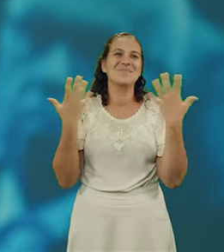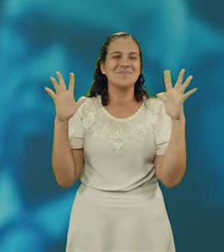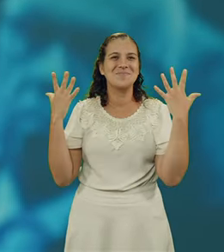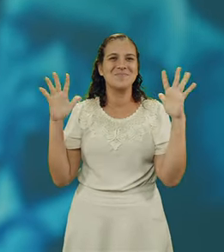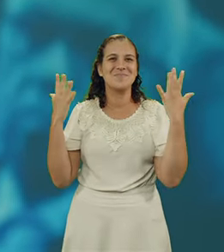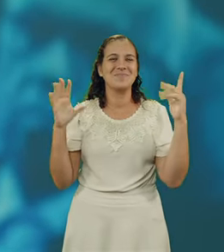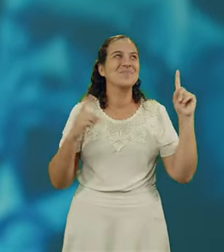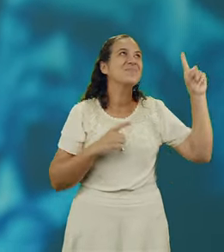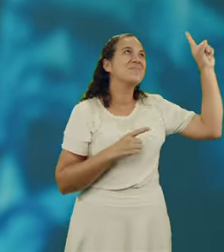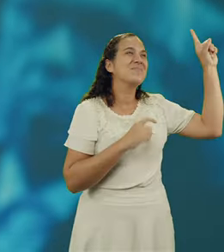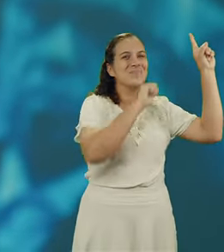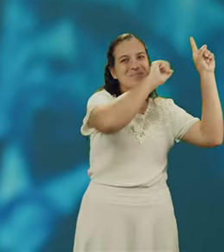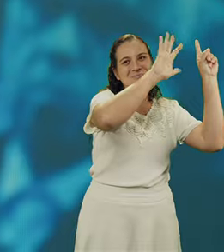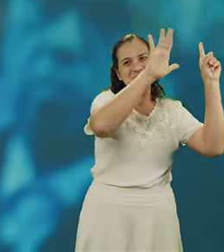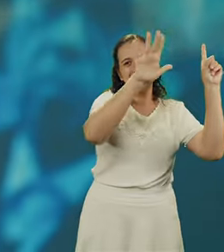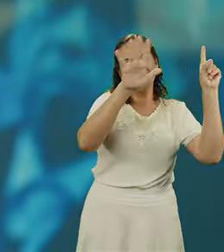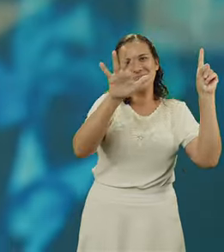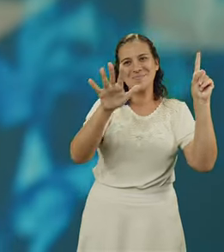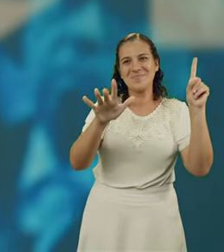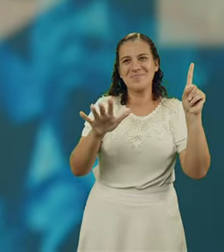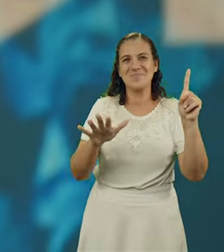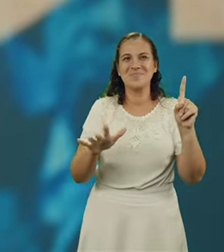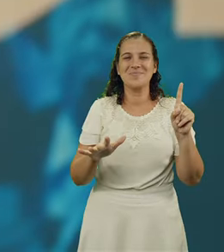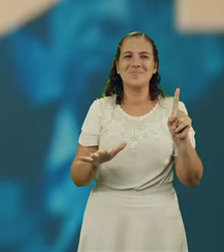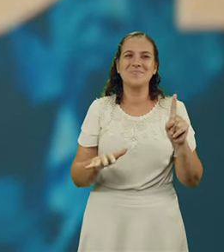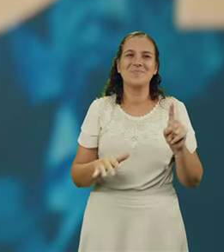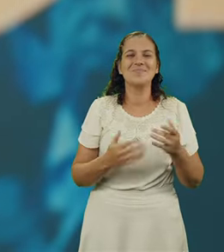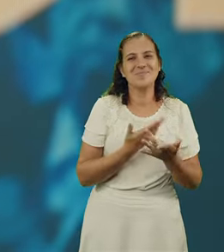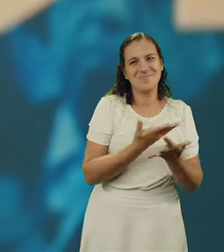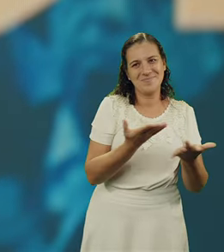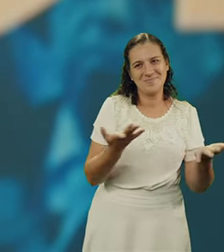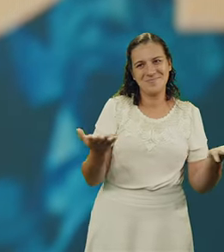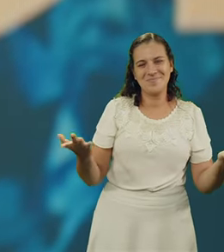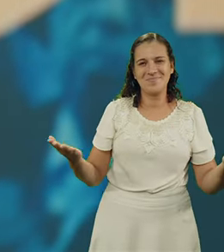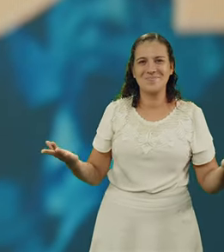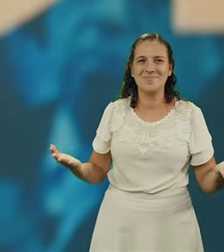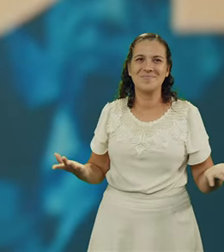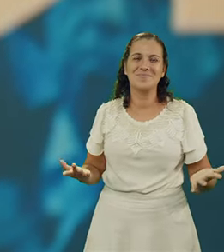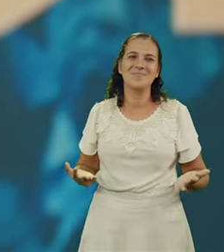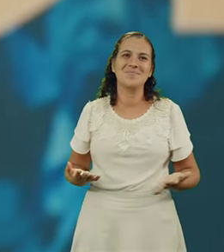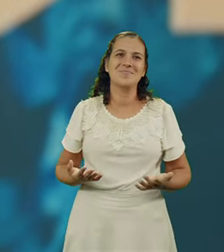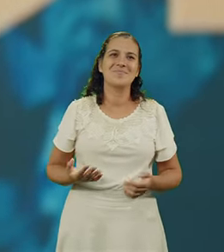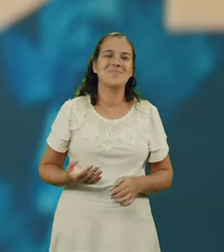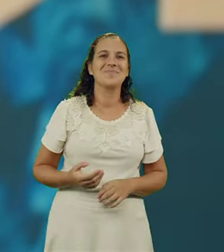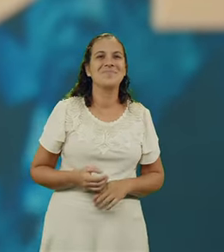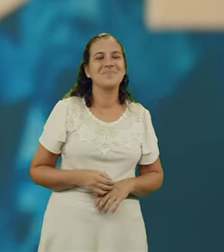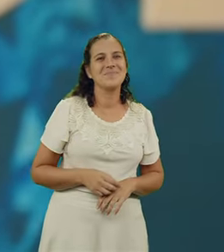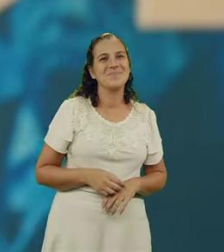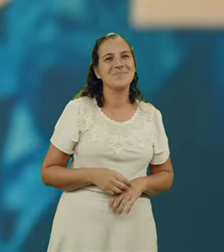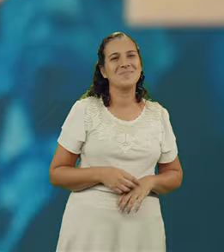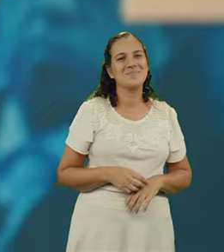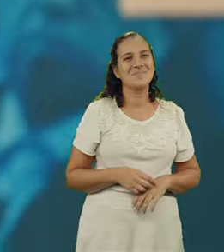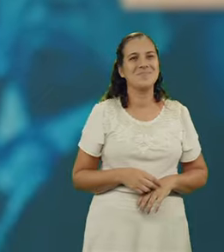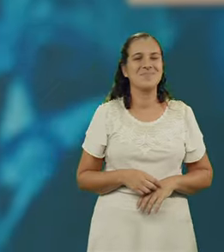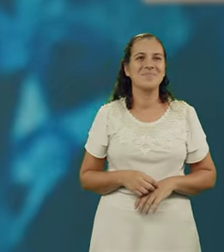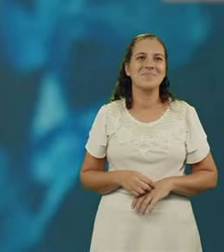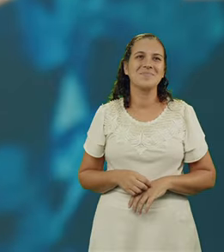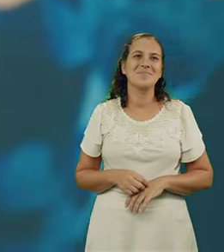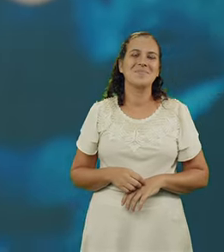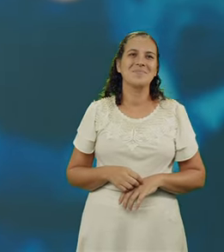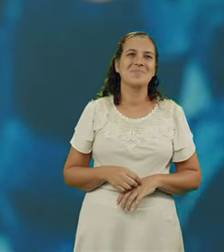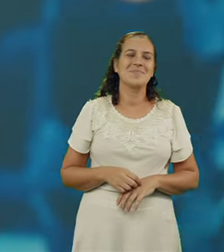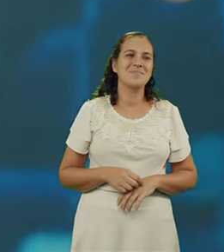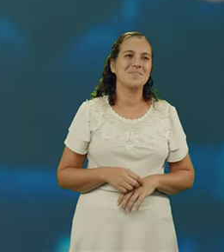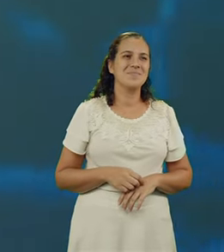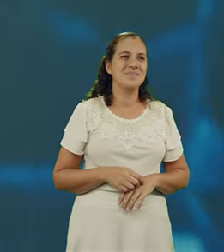Deus abençoe vocês. Essa é minha rápida participação. Saiam todos abençoados em nome de Jesus Cristo. Quero chamar